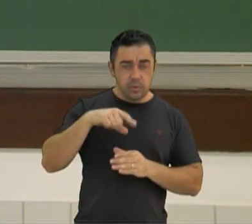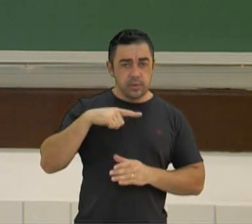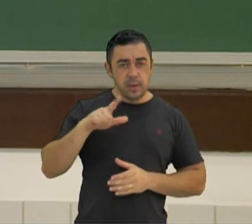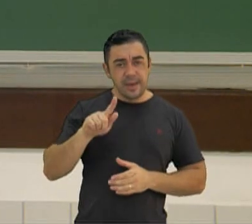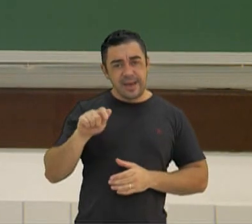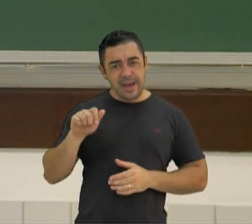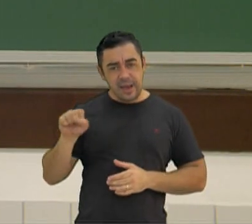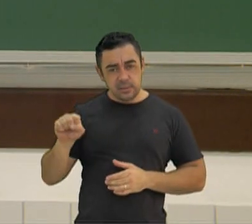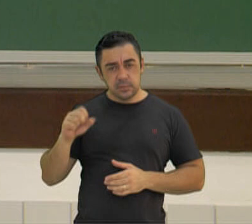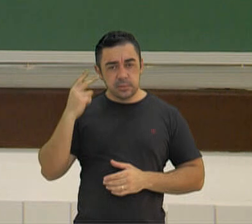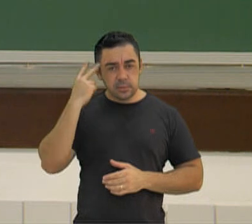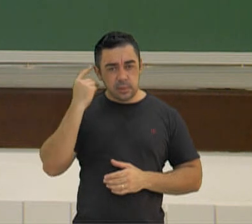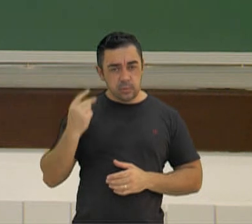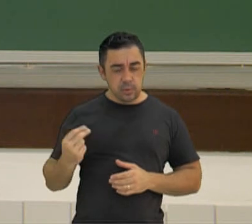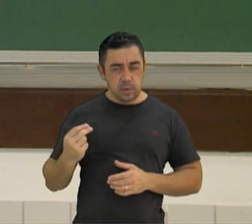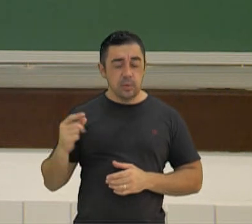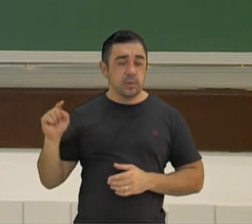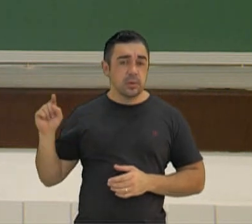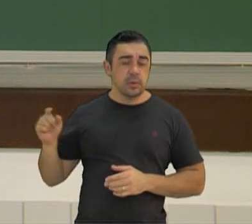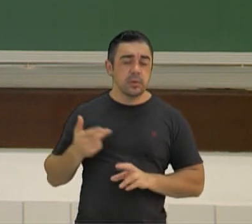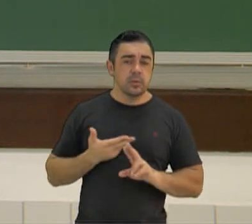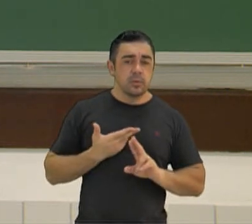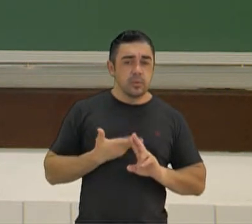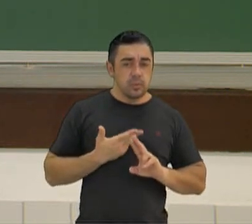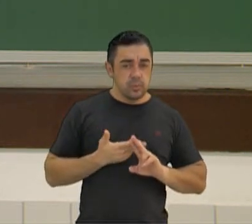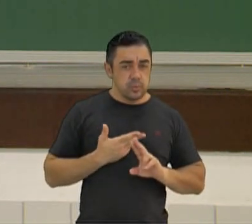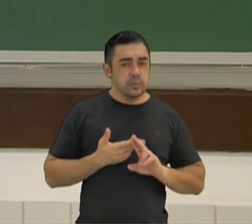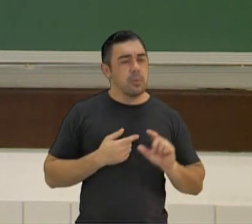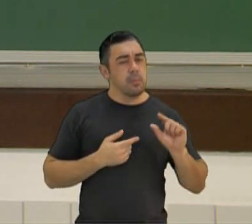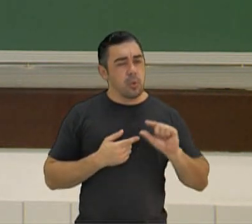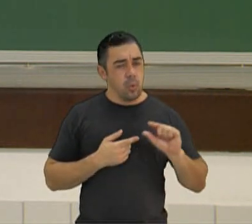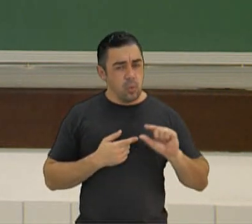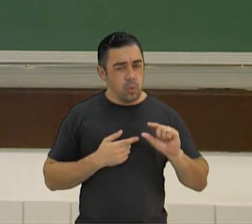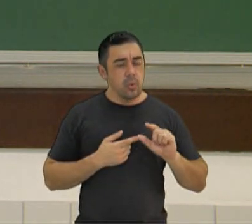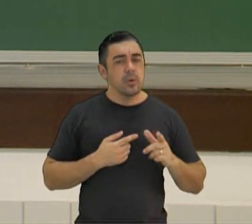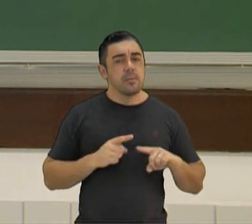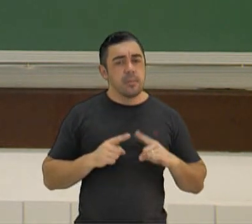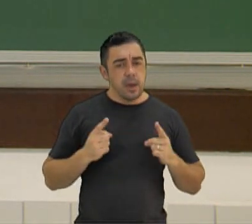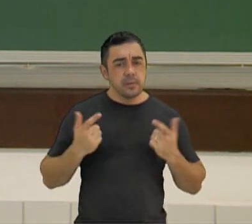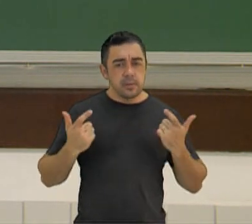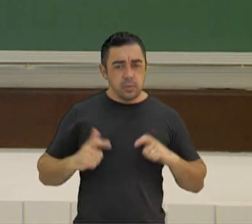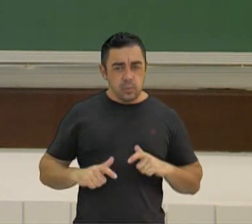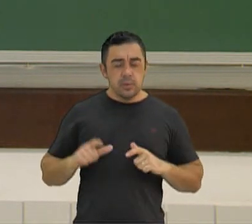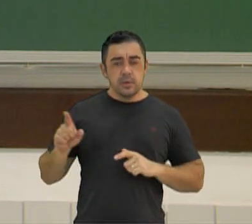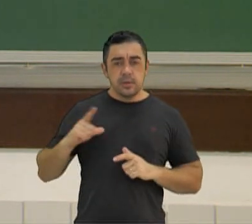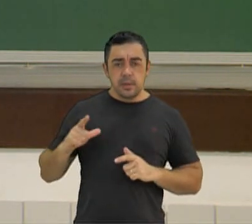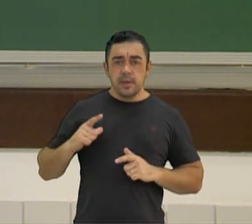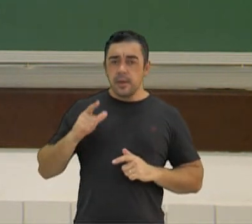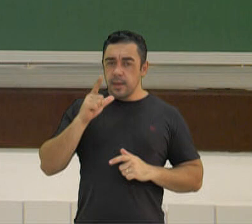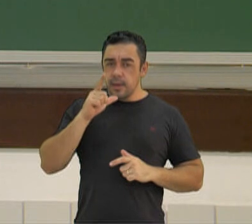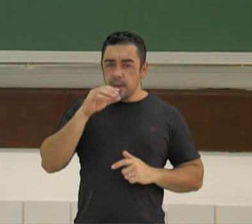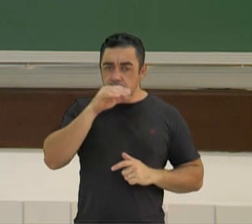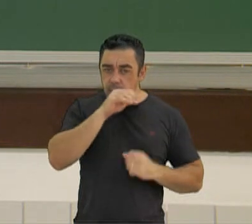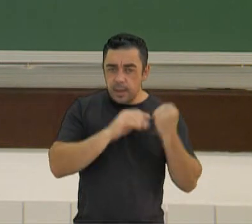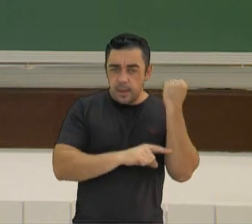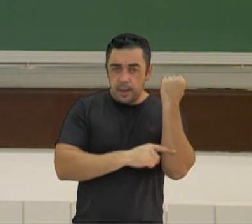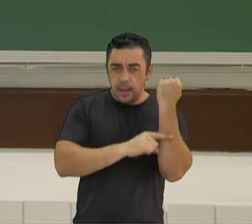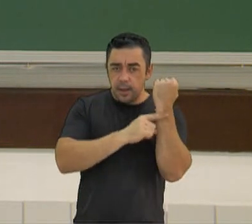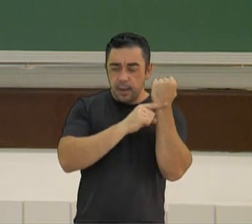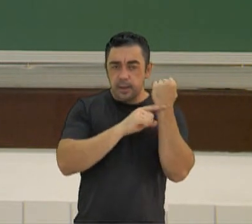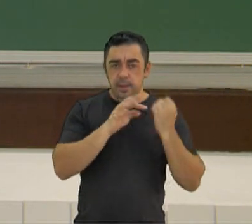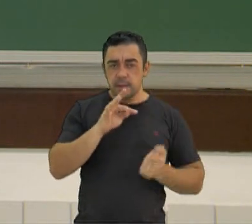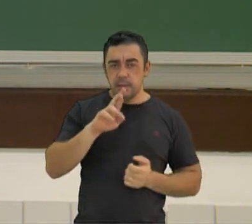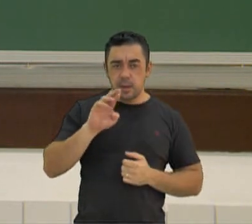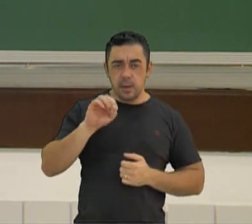natural. E nesse nós temos uma utilização pequena, mas temos nas usinas termoelétricas. Esta,